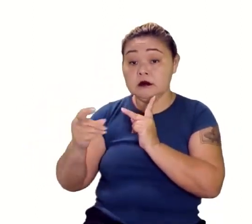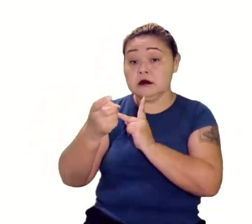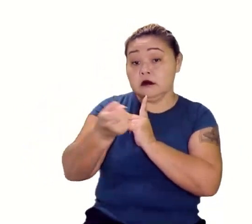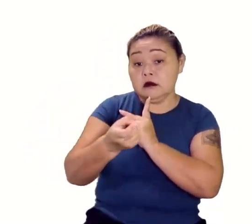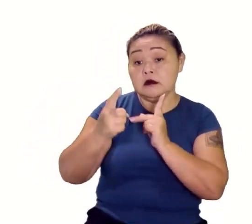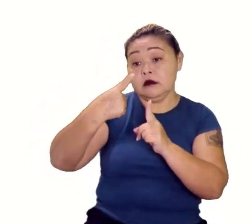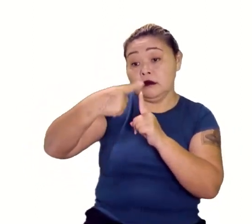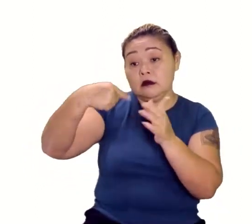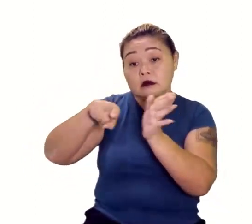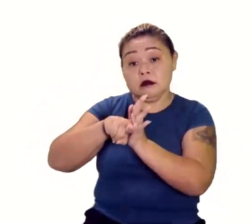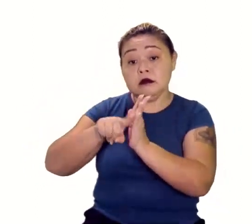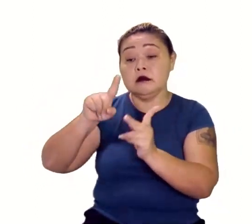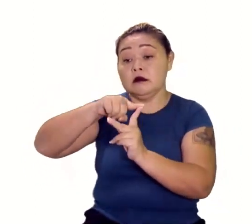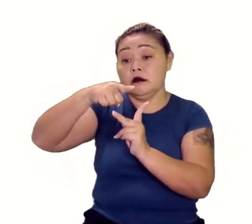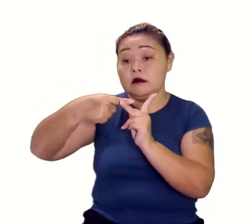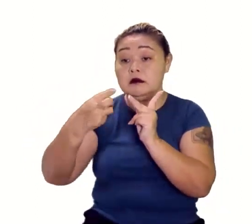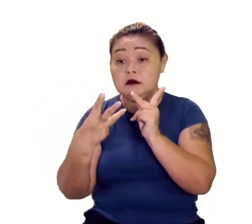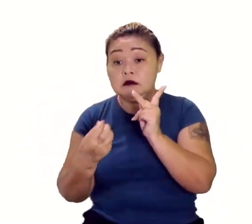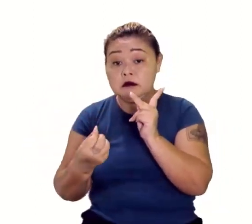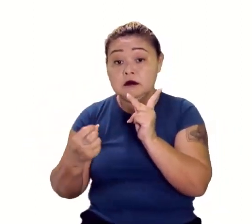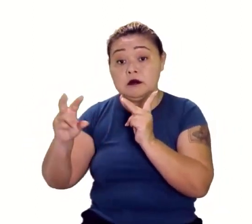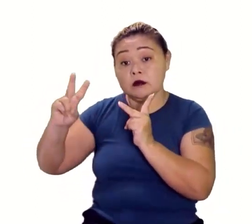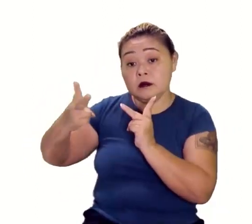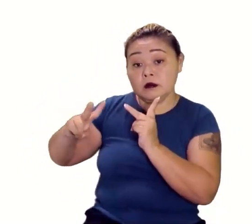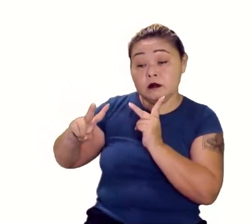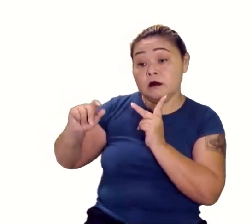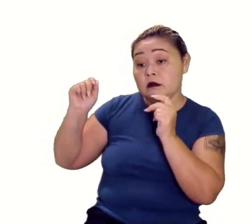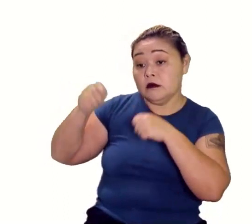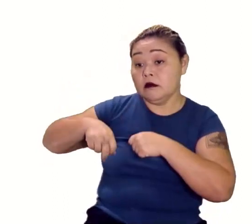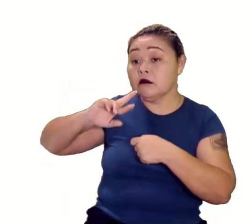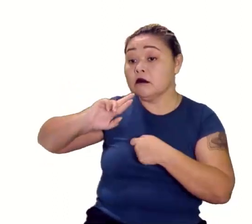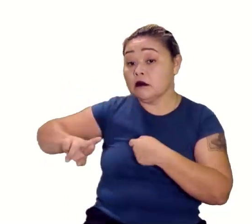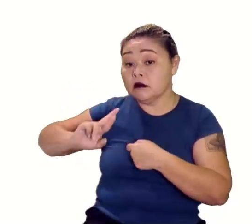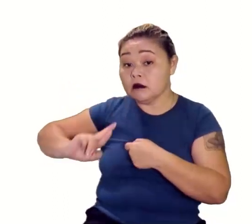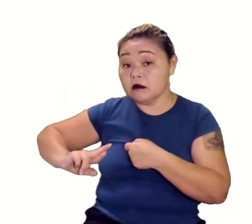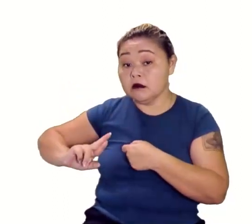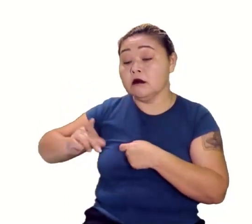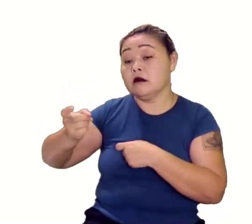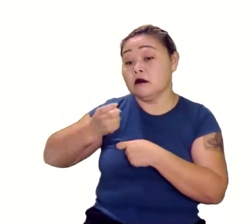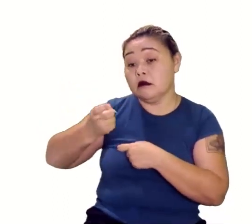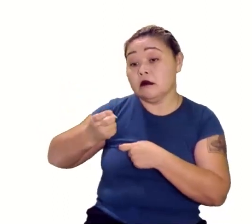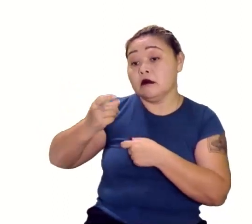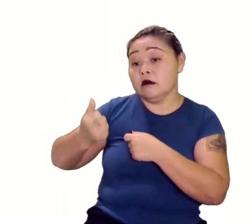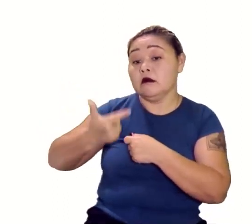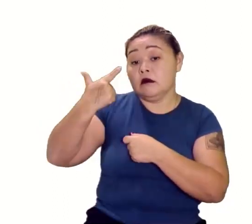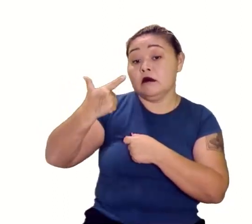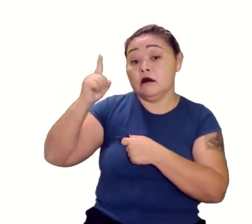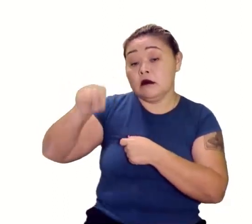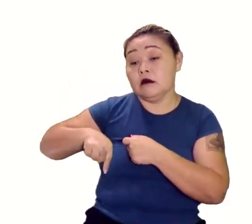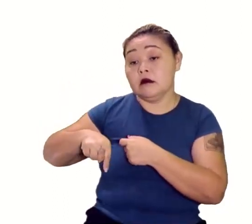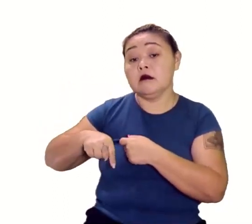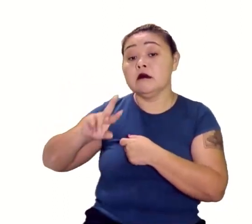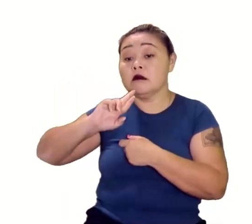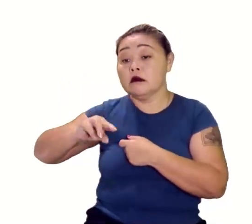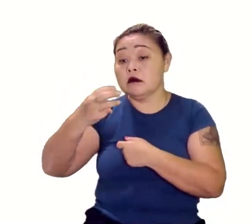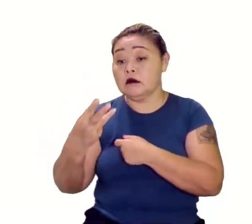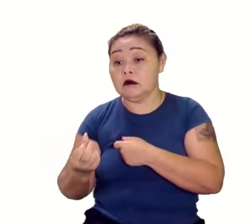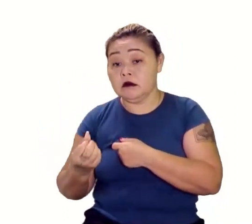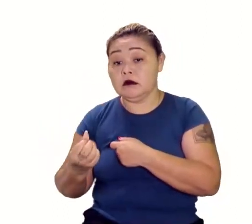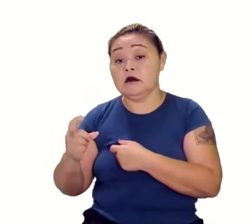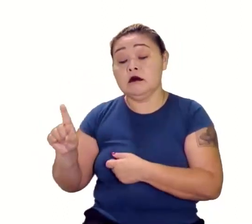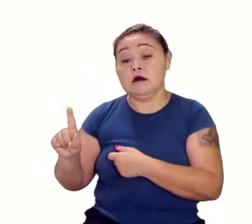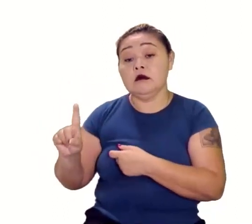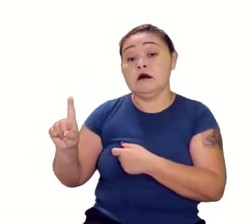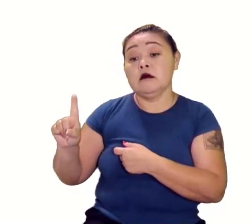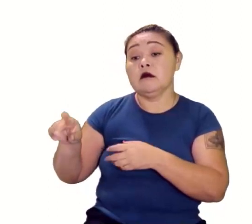ser mais ou menos a raiz de 36. Existem duas possibilidades para esse valor de x aqui, elevado ao quadrado, que vai dar 36.